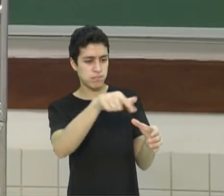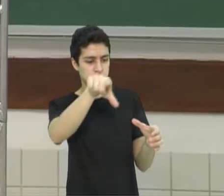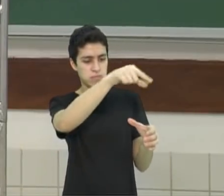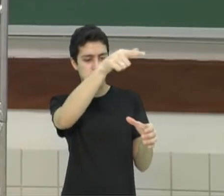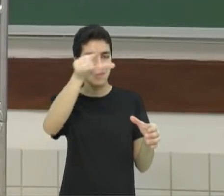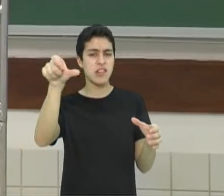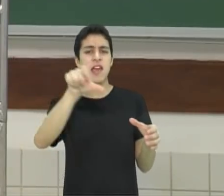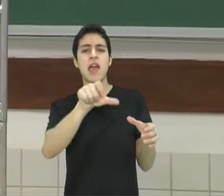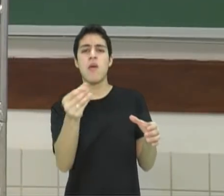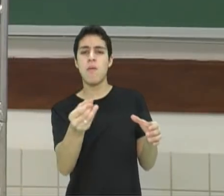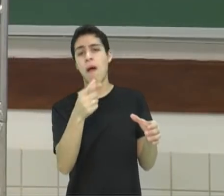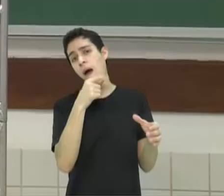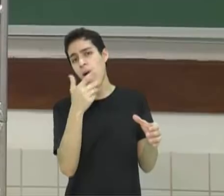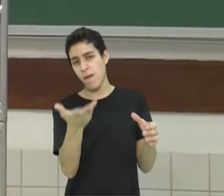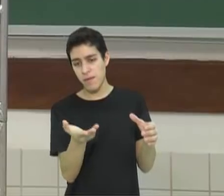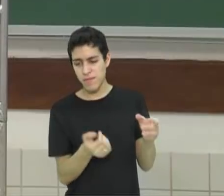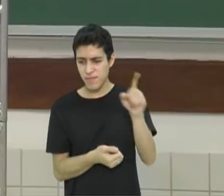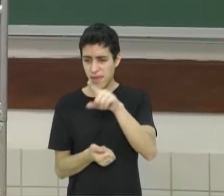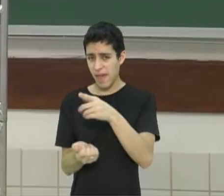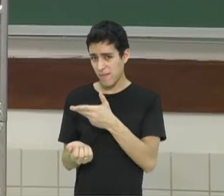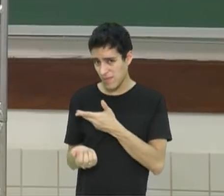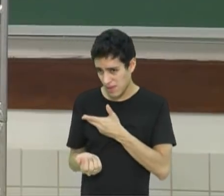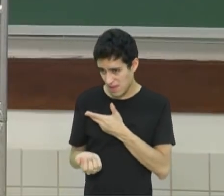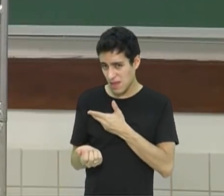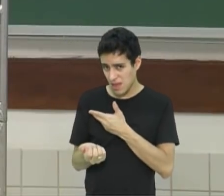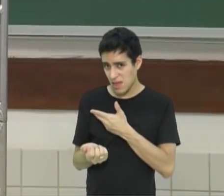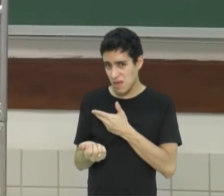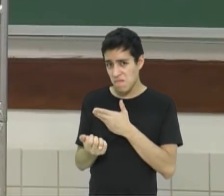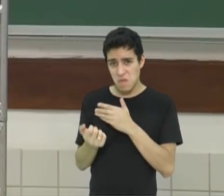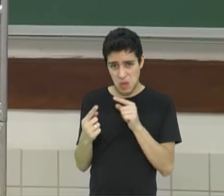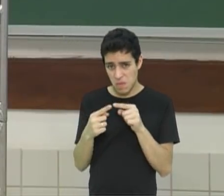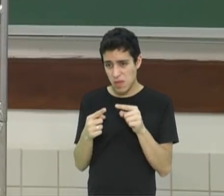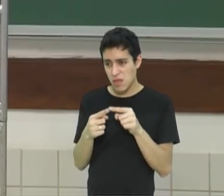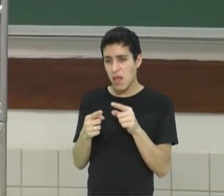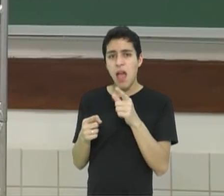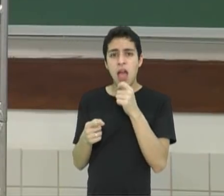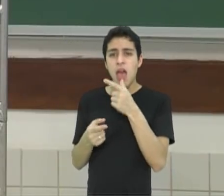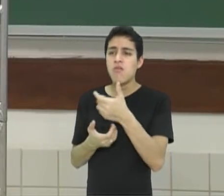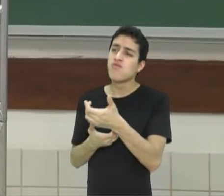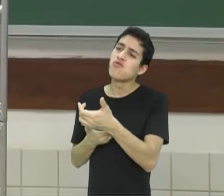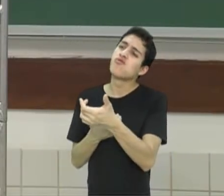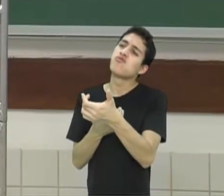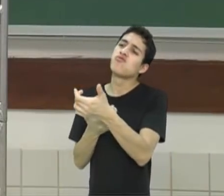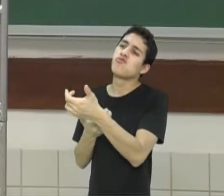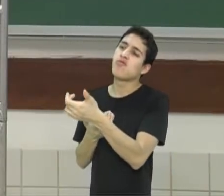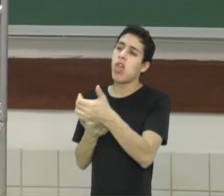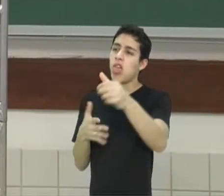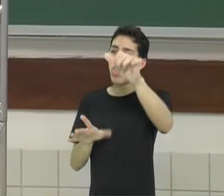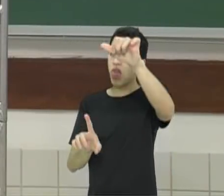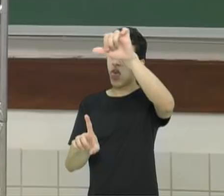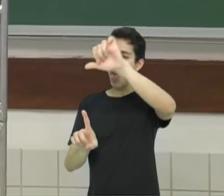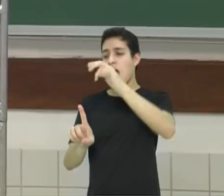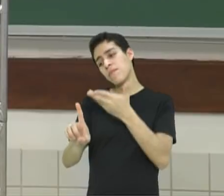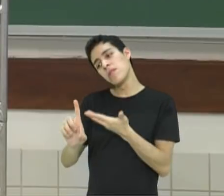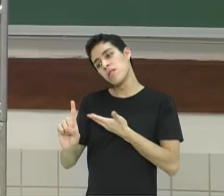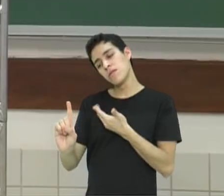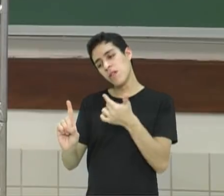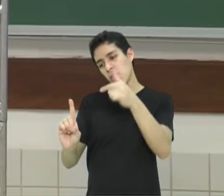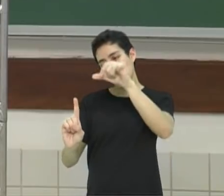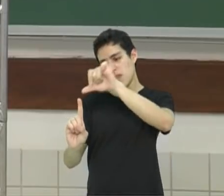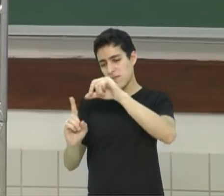No entanto, as amizades, será que adianta eu jogar água nos meus amigos? Como eu